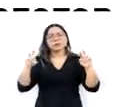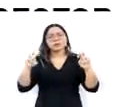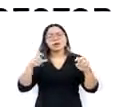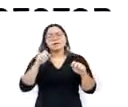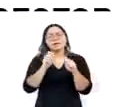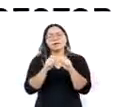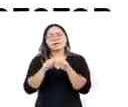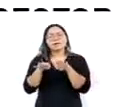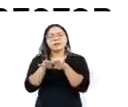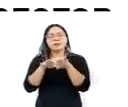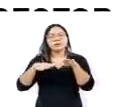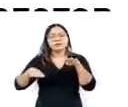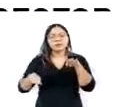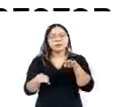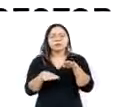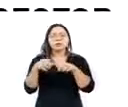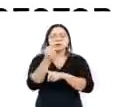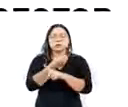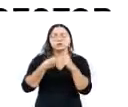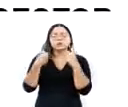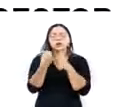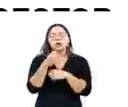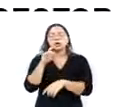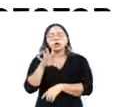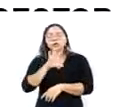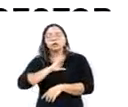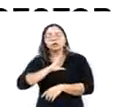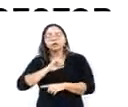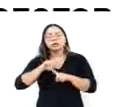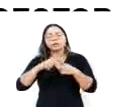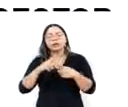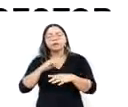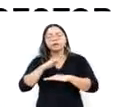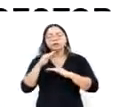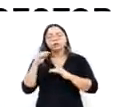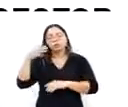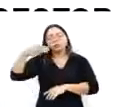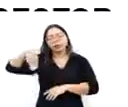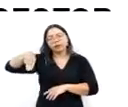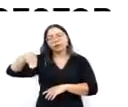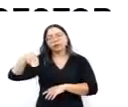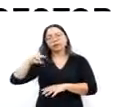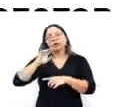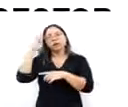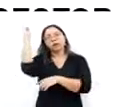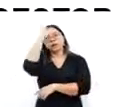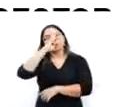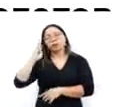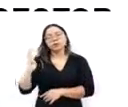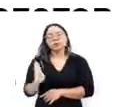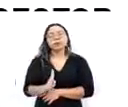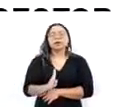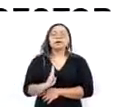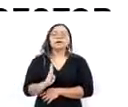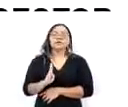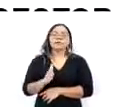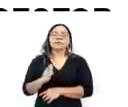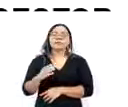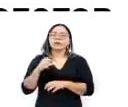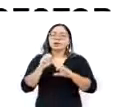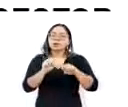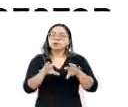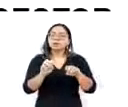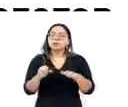Então, considerando essas desigualdades educativas e sociais, não só em Caxias, mas no Maranhão, no Brasil inteiro, presentes